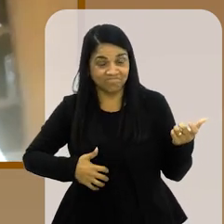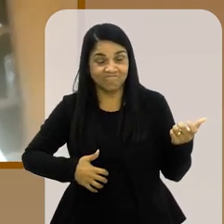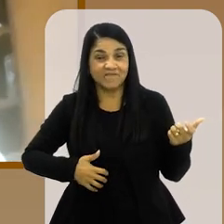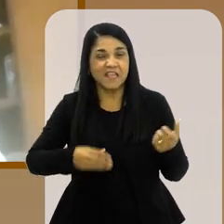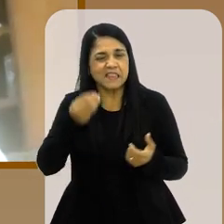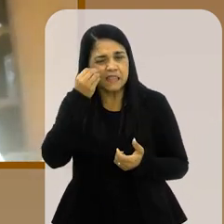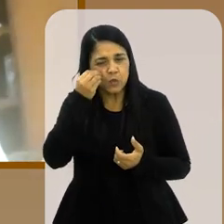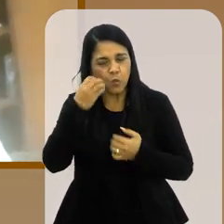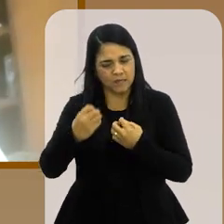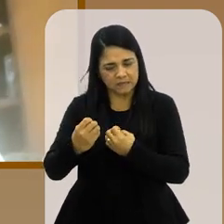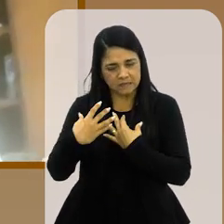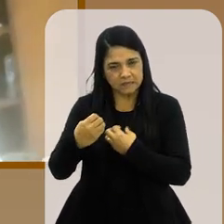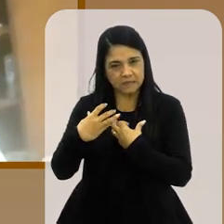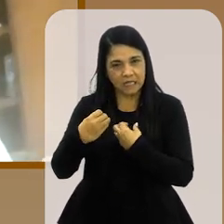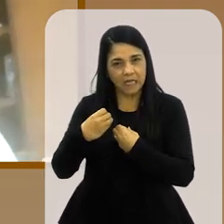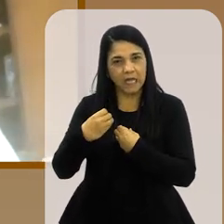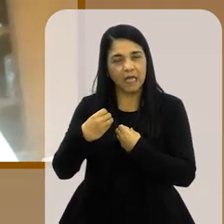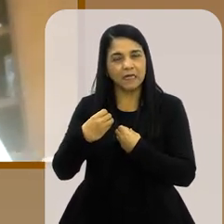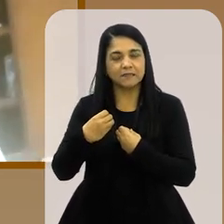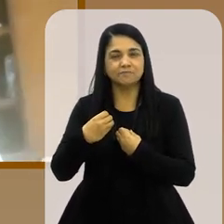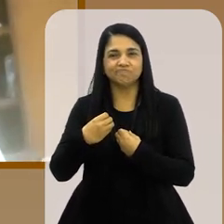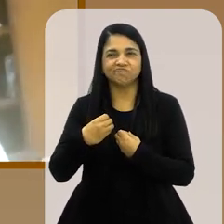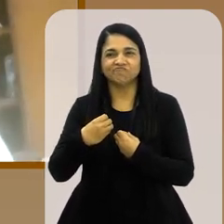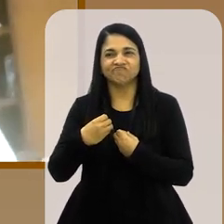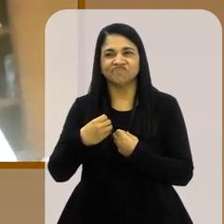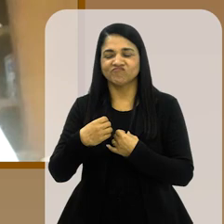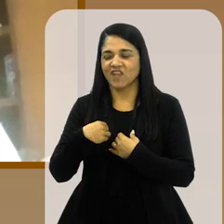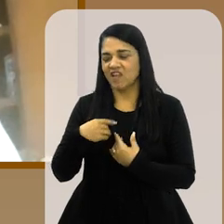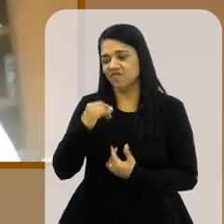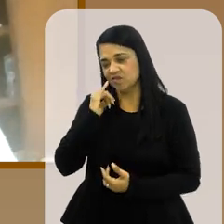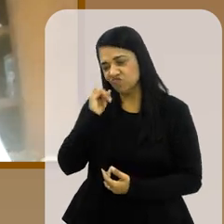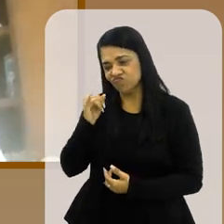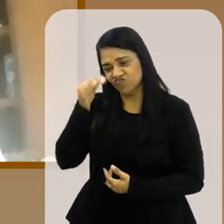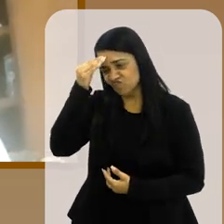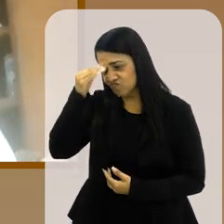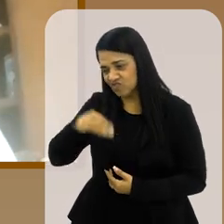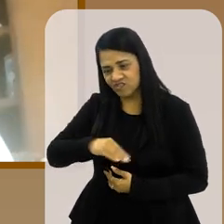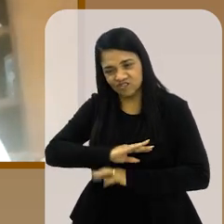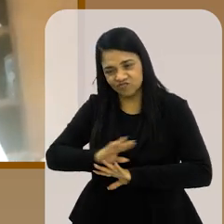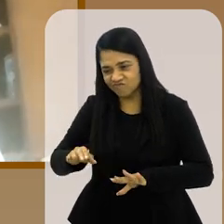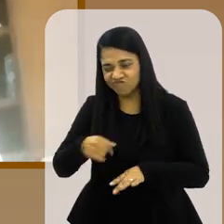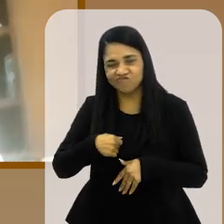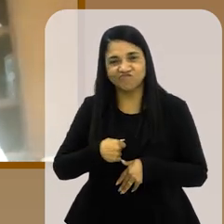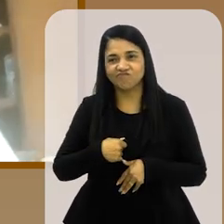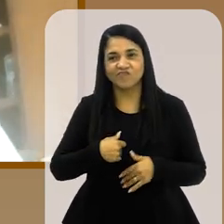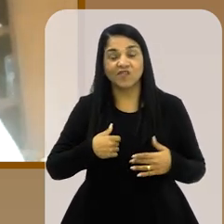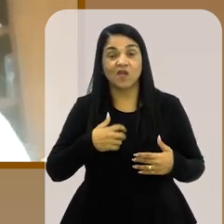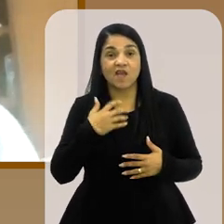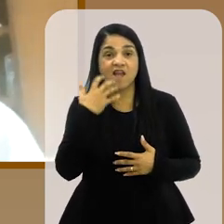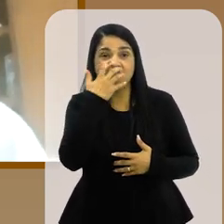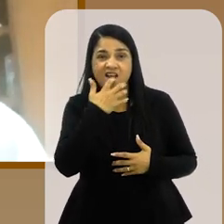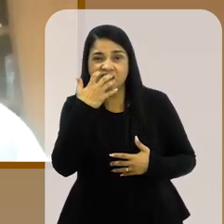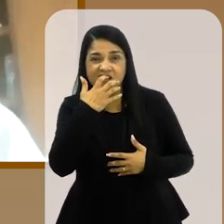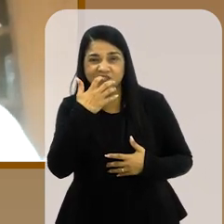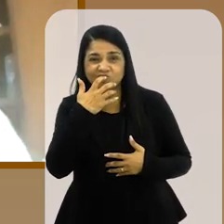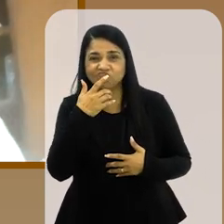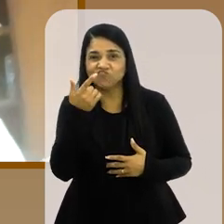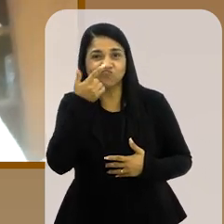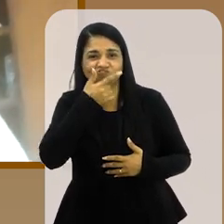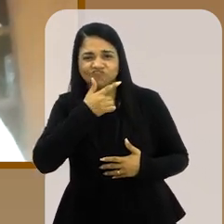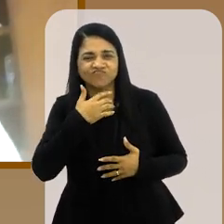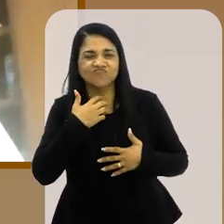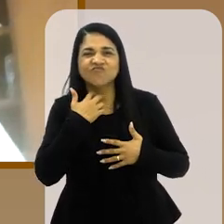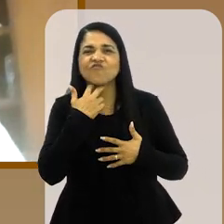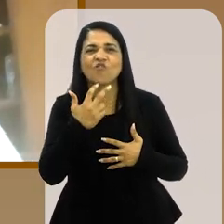ele tentou me ensinar uma vez, e ele mandou eu desistir, porque realmente, quando eu canto, eu sou desafinada. Então,